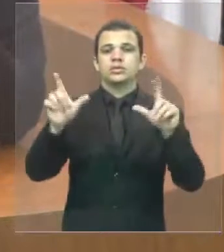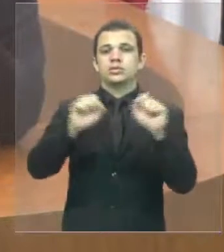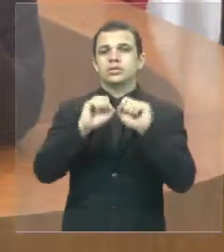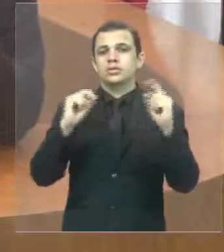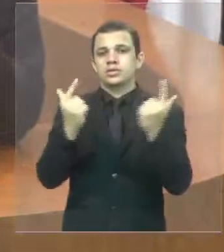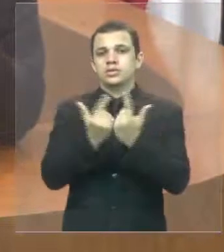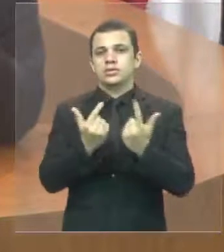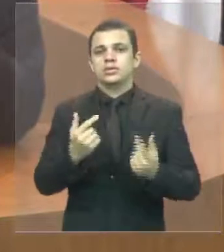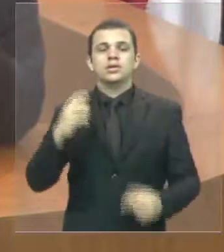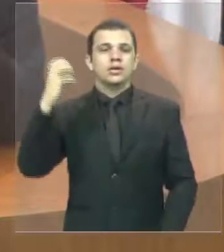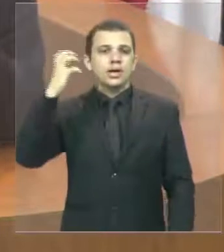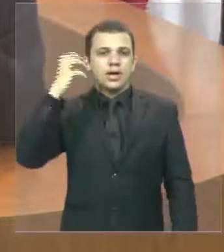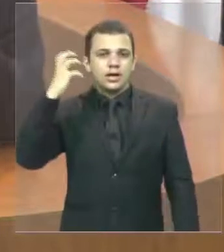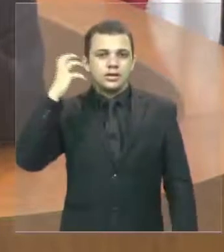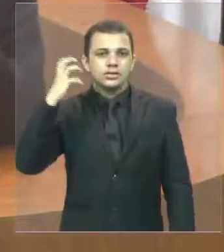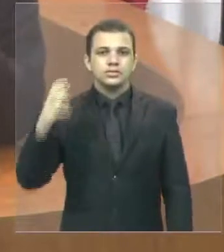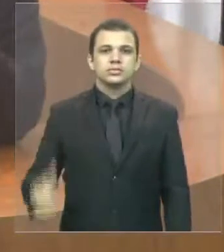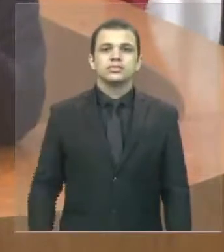rádio,